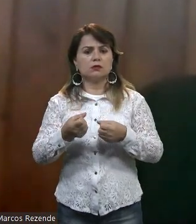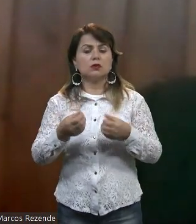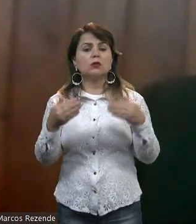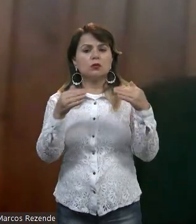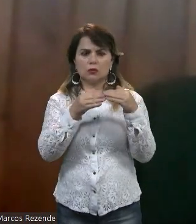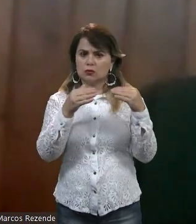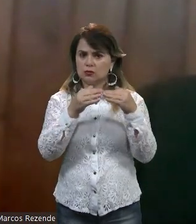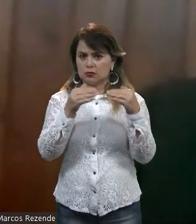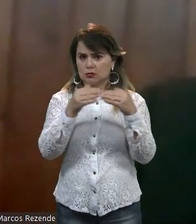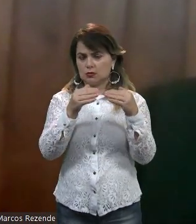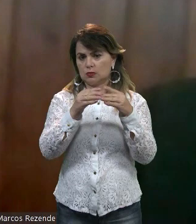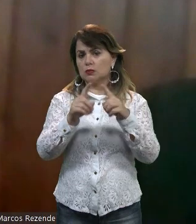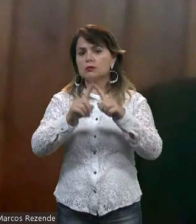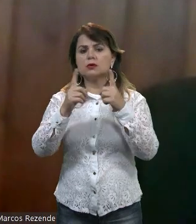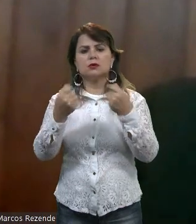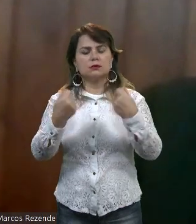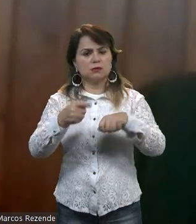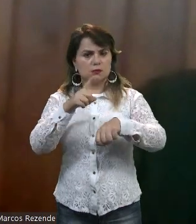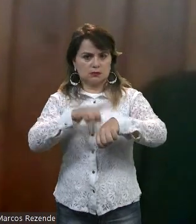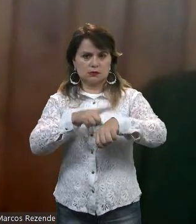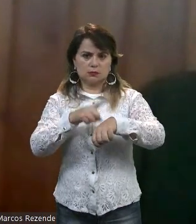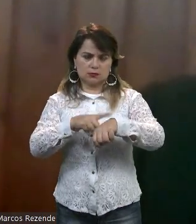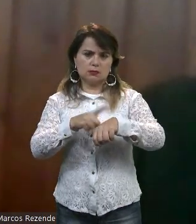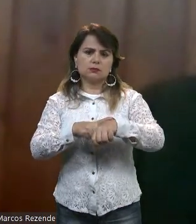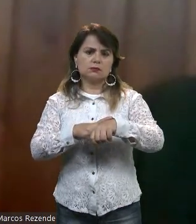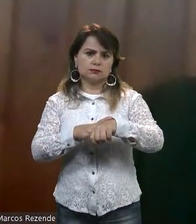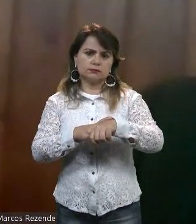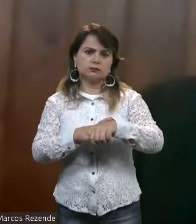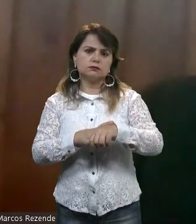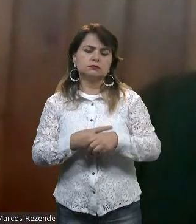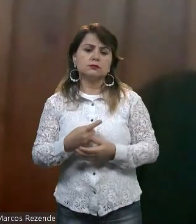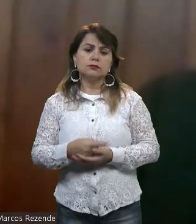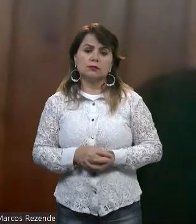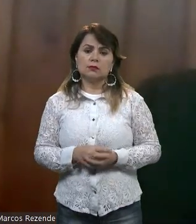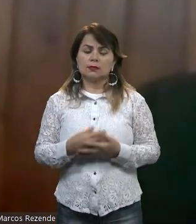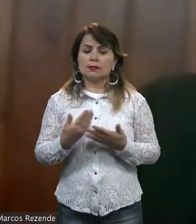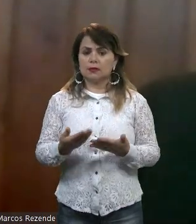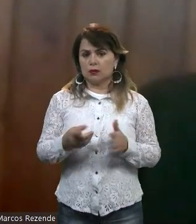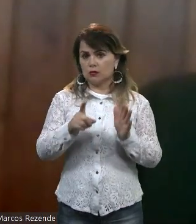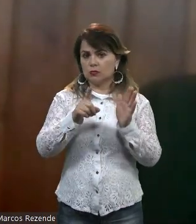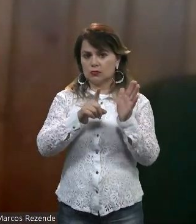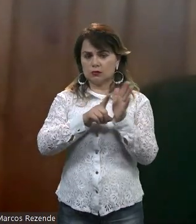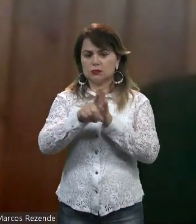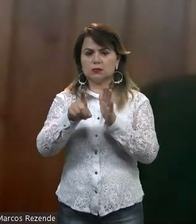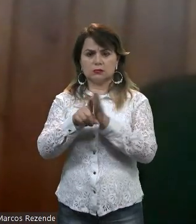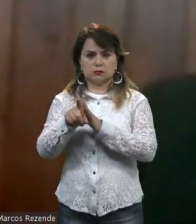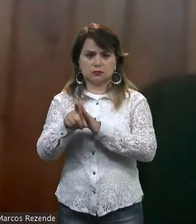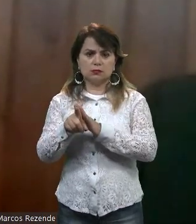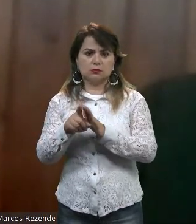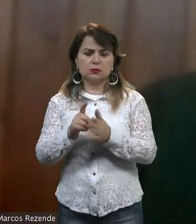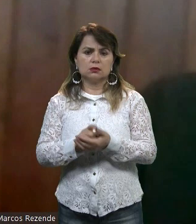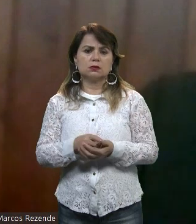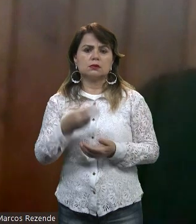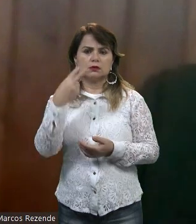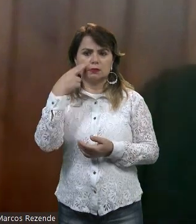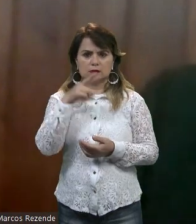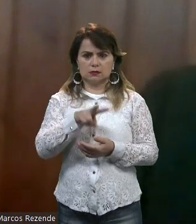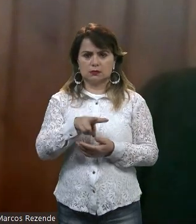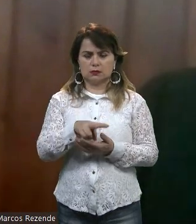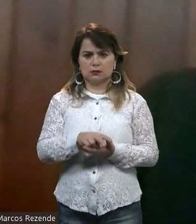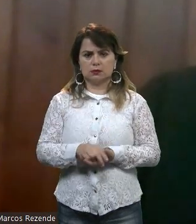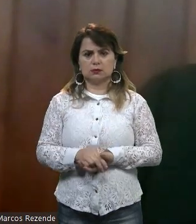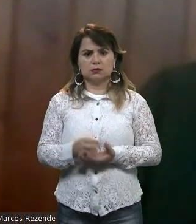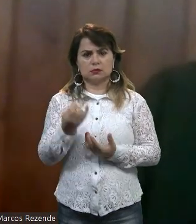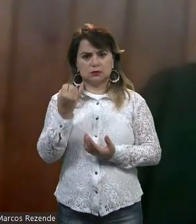da dispensa do prazo regimental de emendas. Então, eu vou fazer a consulta antes da questão de ordem do vereador Luiz Eduardo Nardi, se